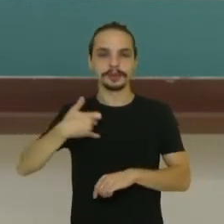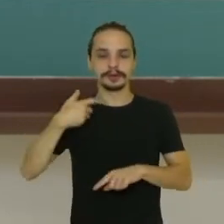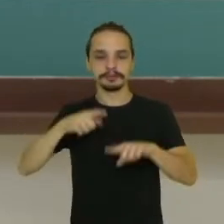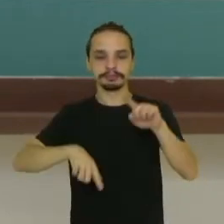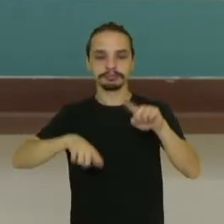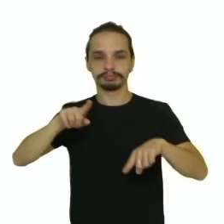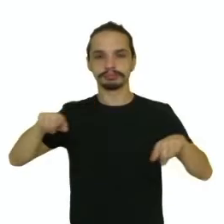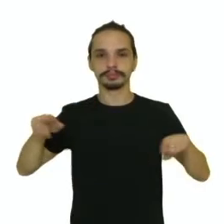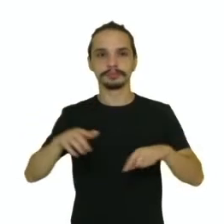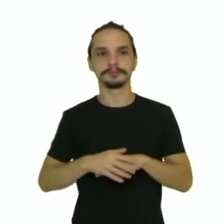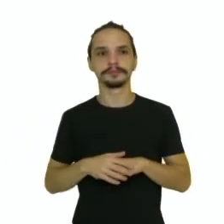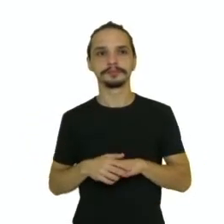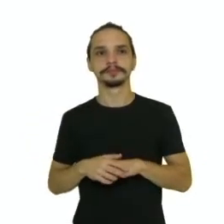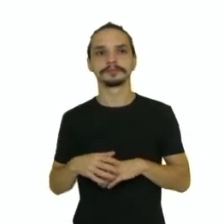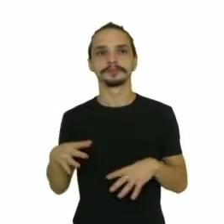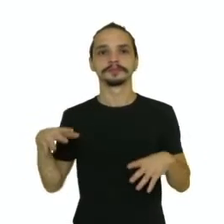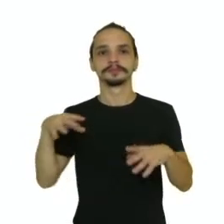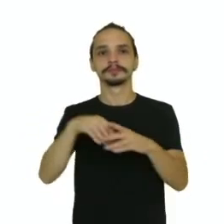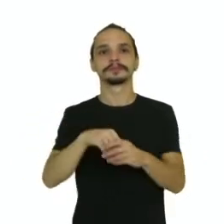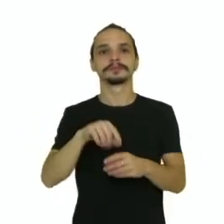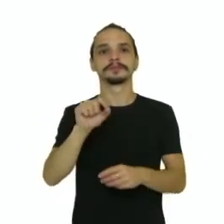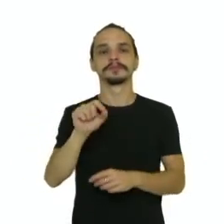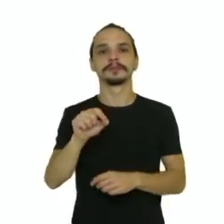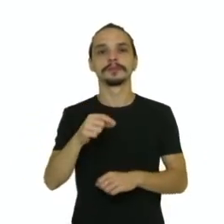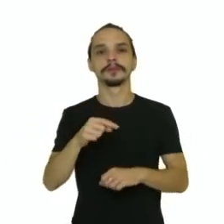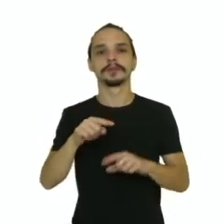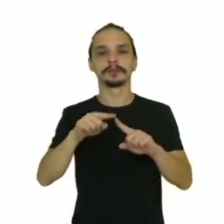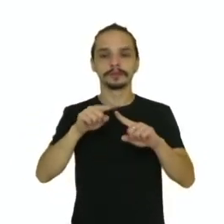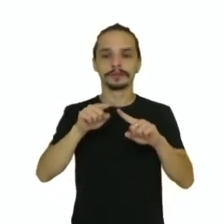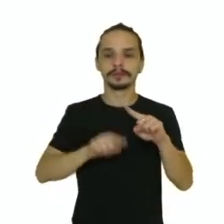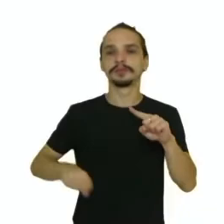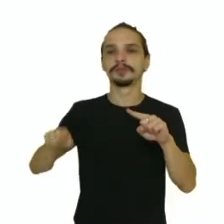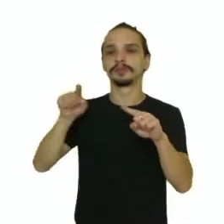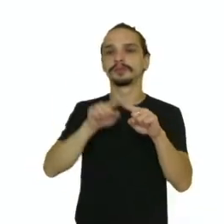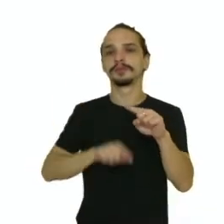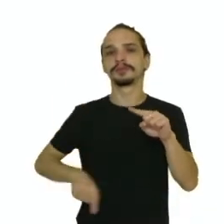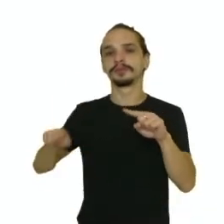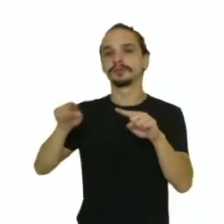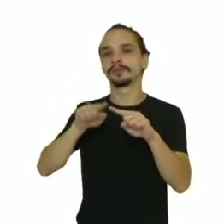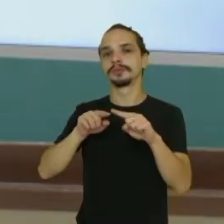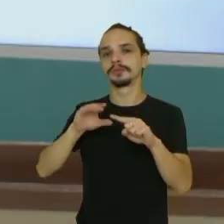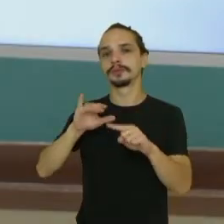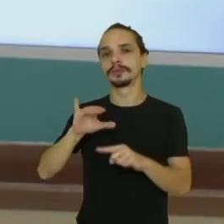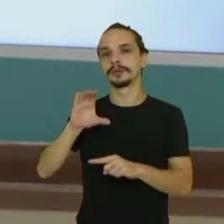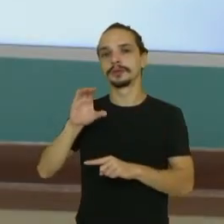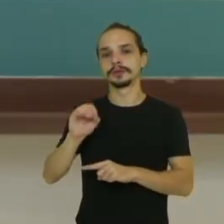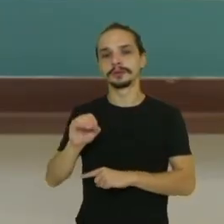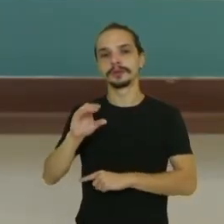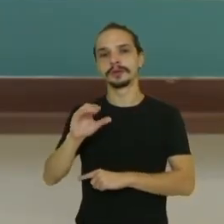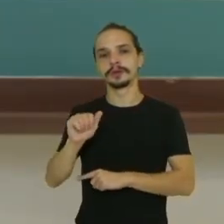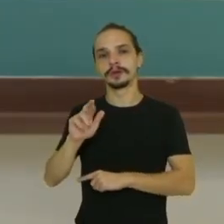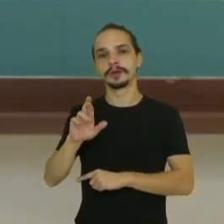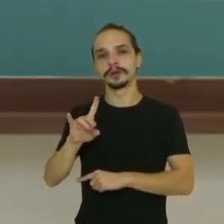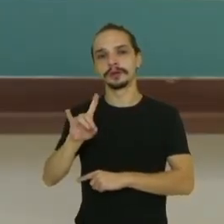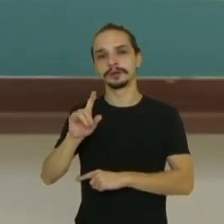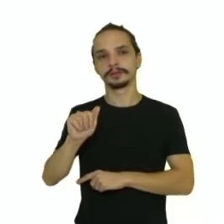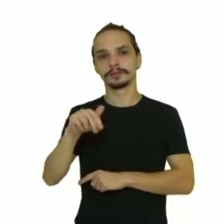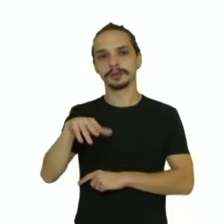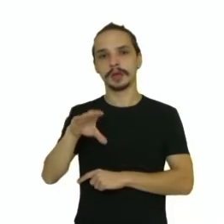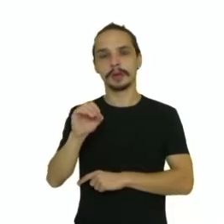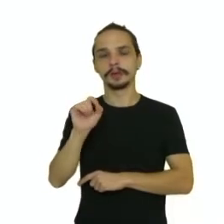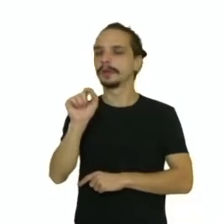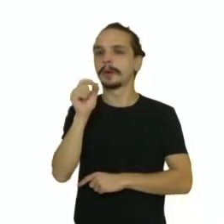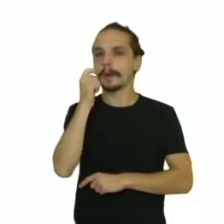muito importante né chamado de ciclo circadiano ciclo ou ritmo circadiano